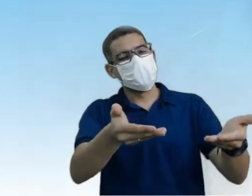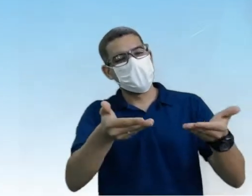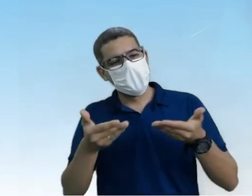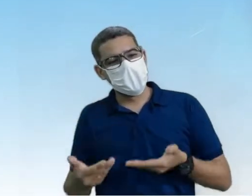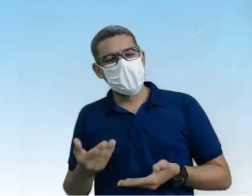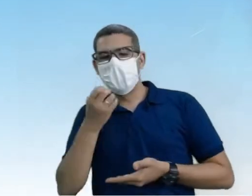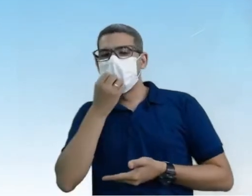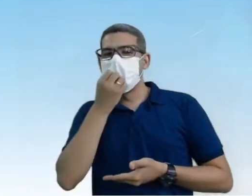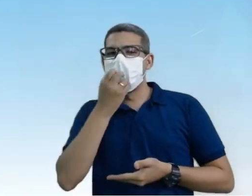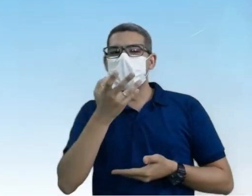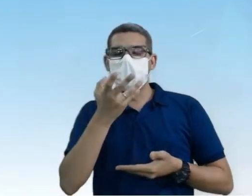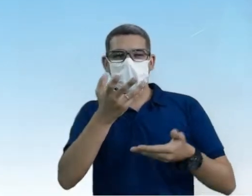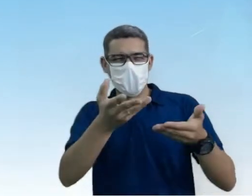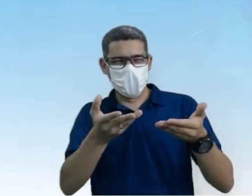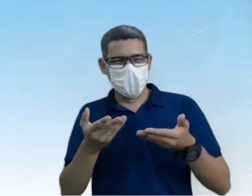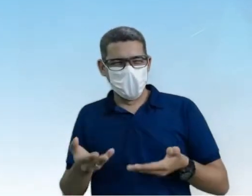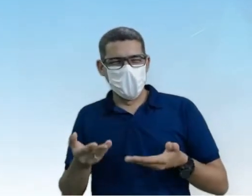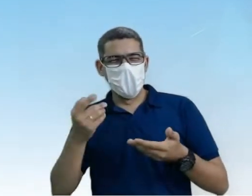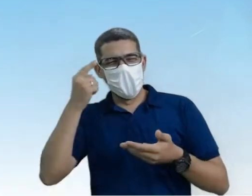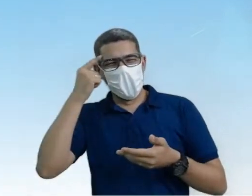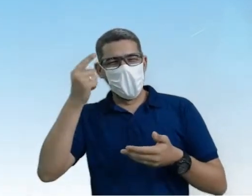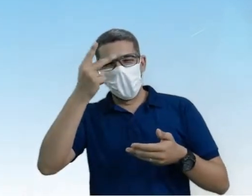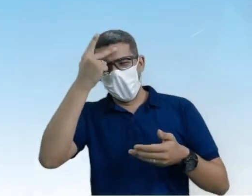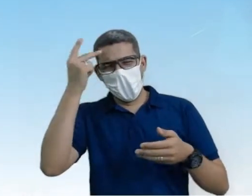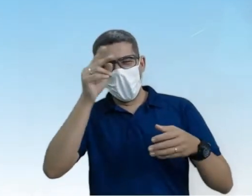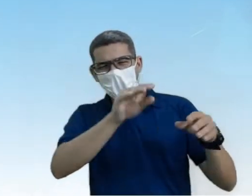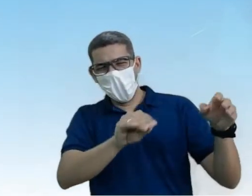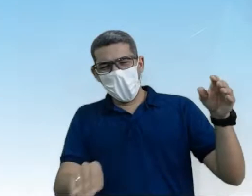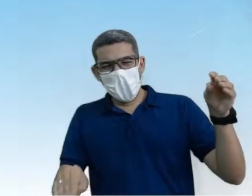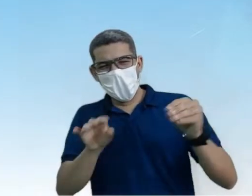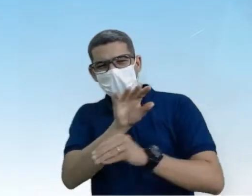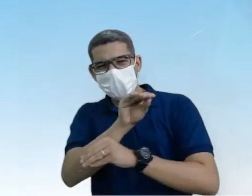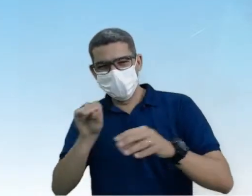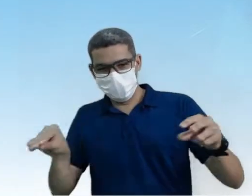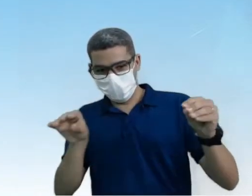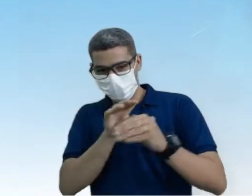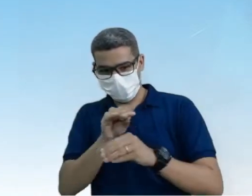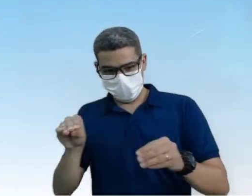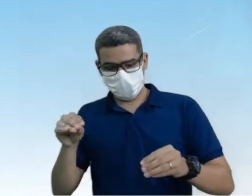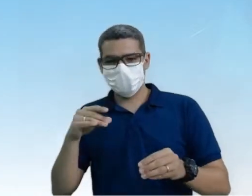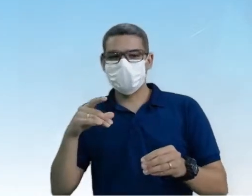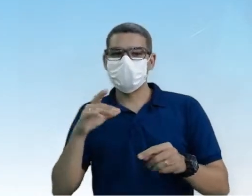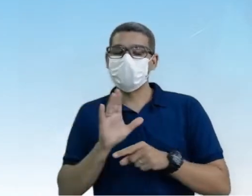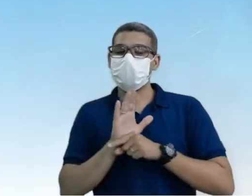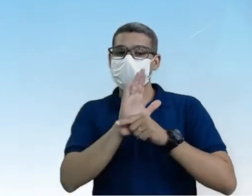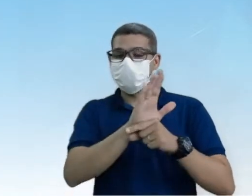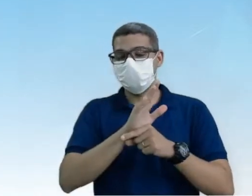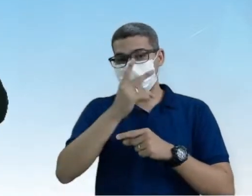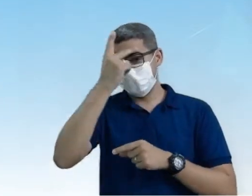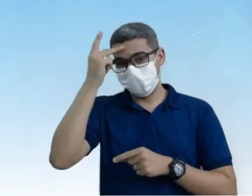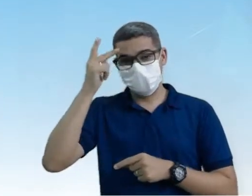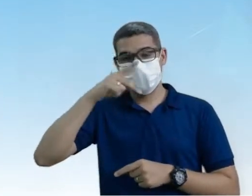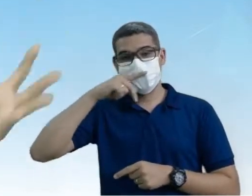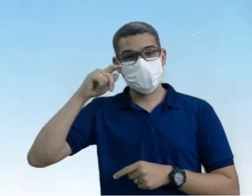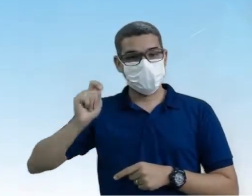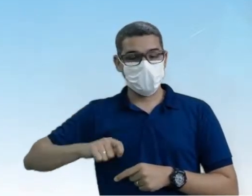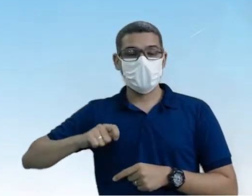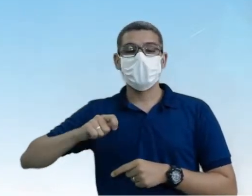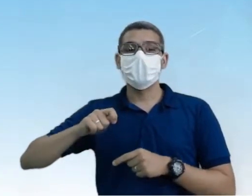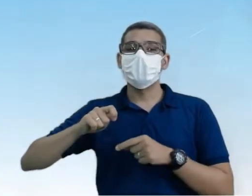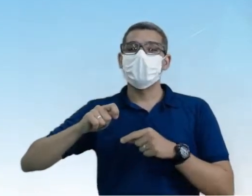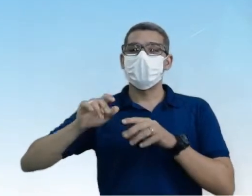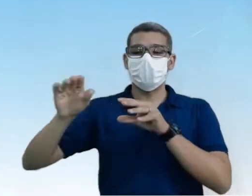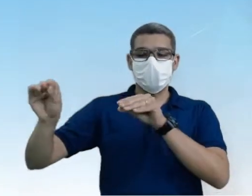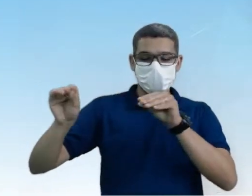boas-vindas aos refugiados dentro dessa campanha que ajuda os refugiados da Ucrânia. Então, tem muitas finalidades